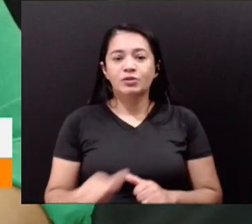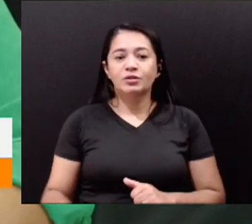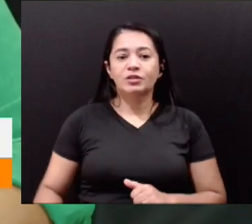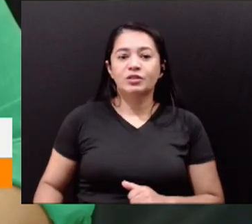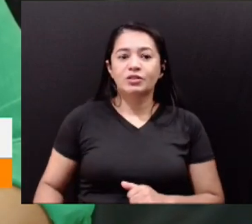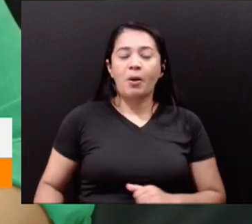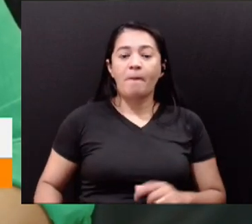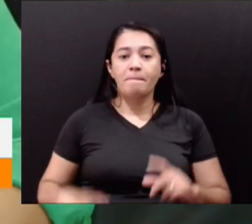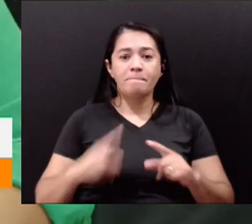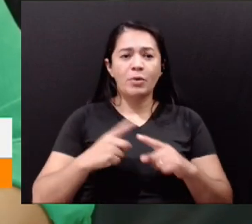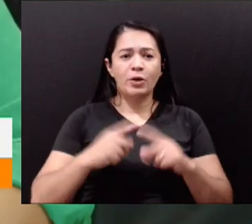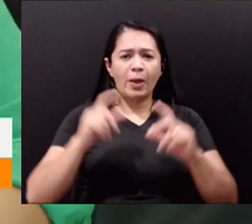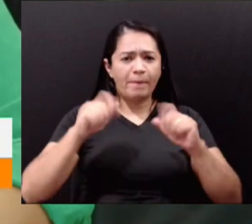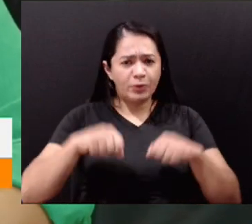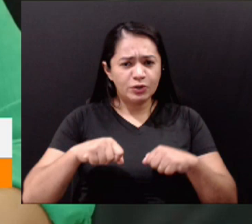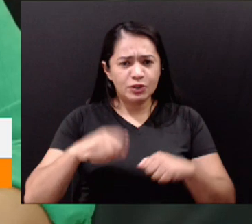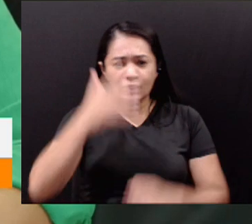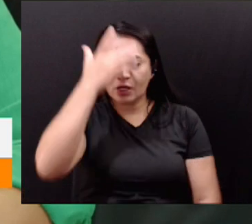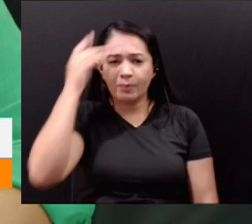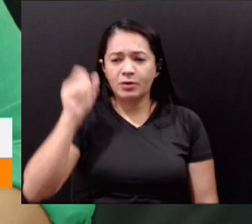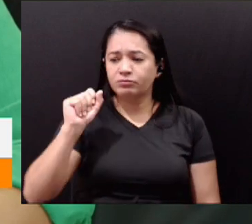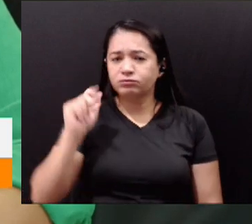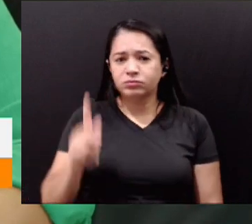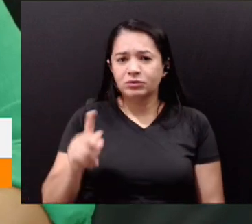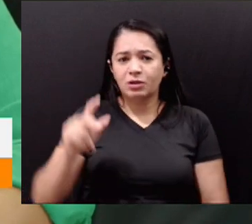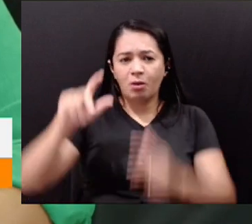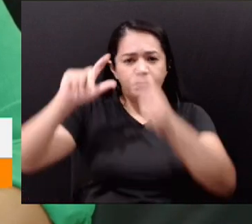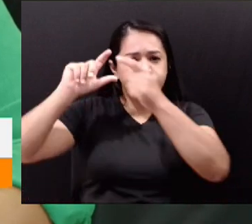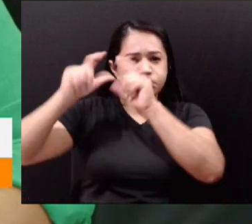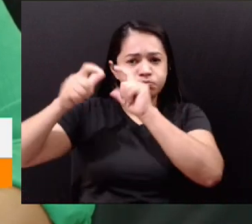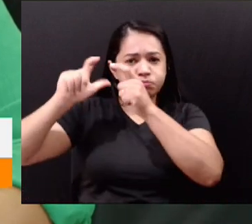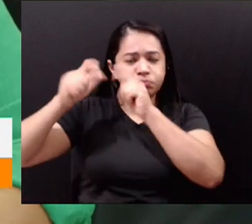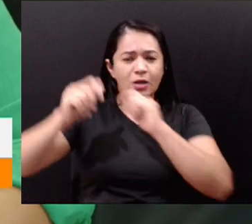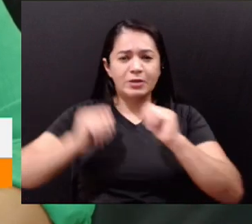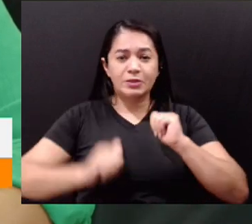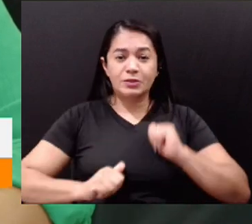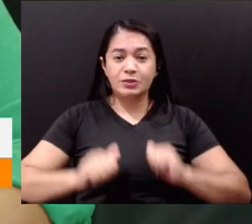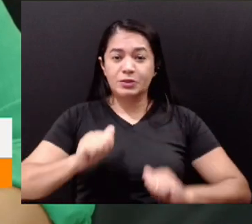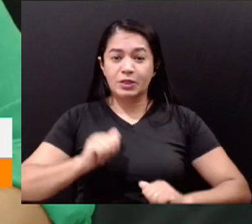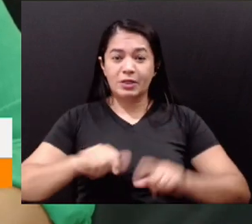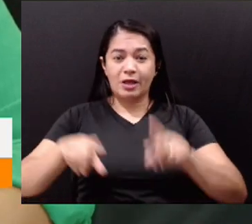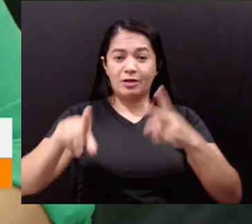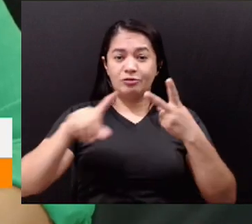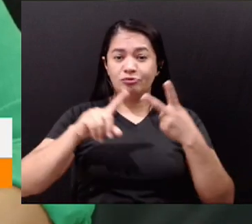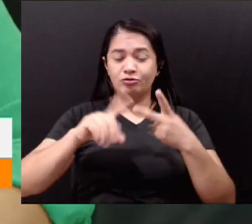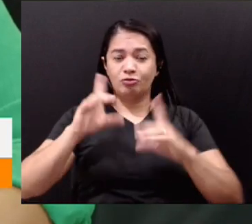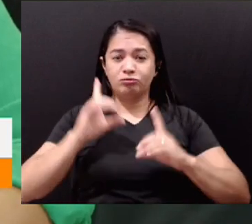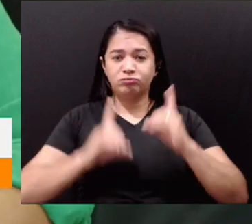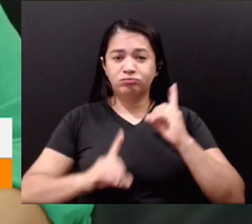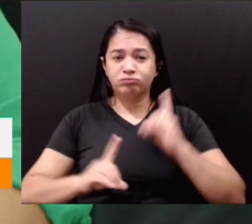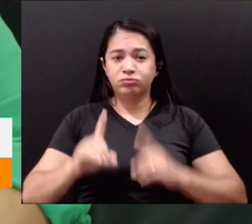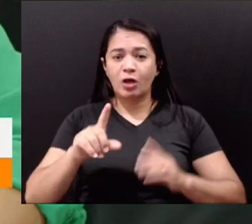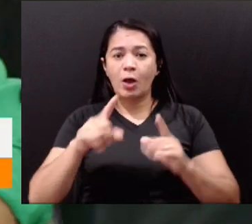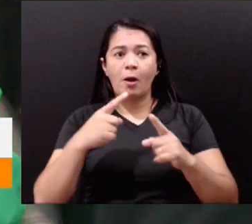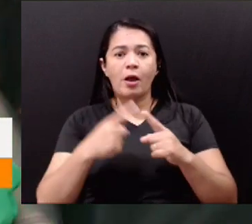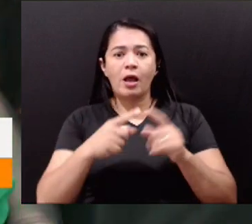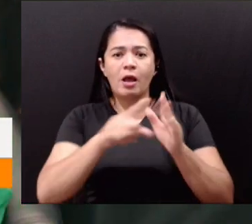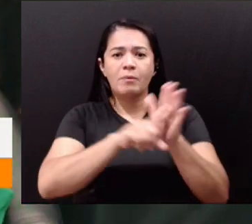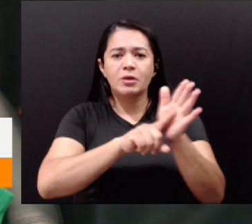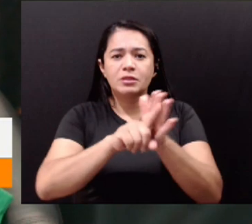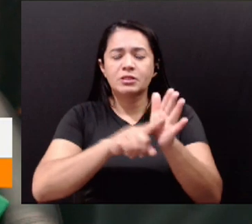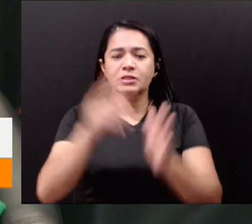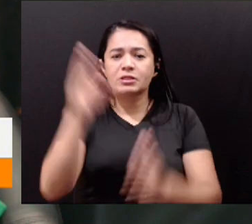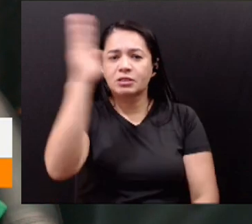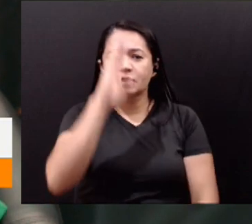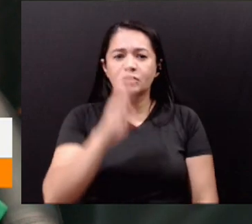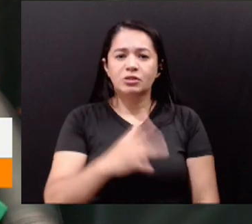desenvolva transtornos como ansiedade e depressão. De acordo com a última pesquisa nacional de saúde, realizada em 2019 pelo